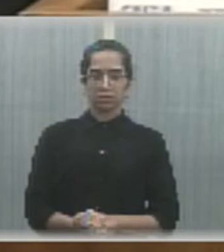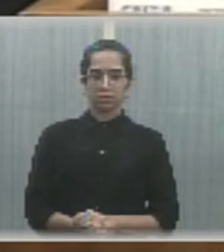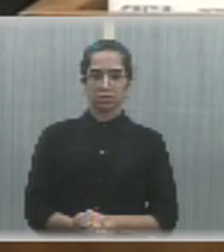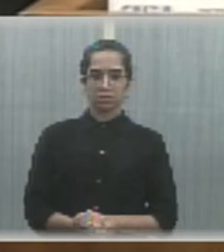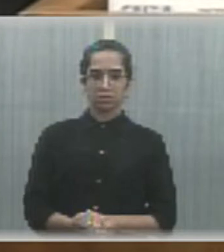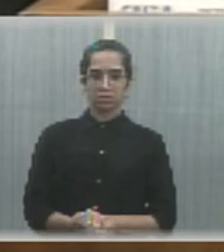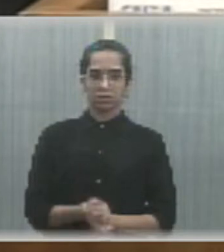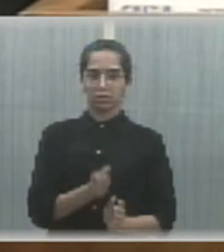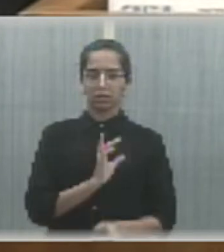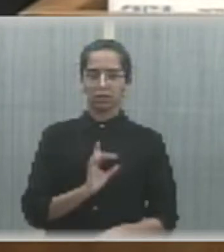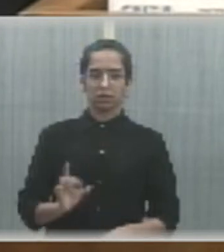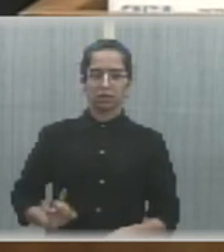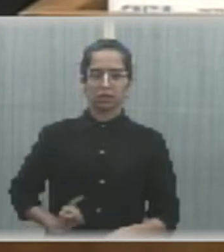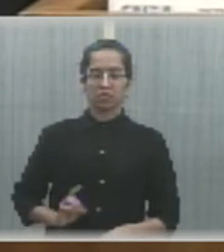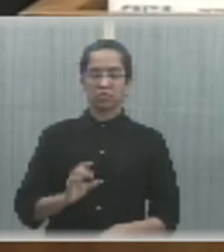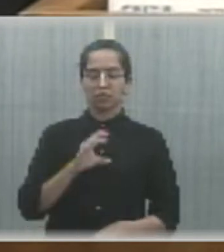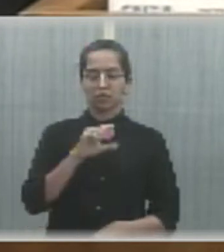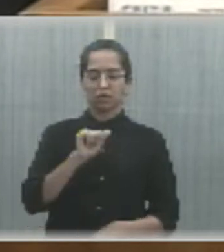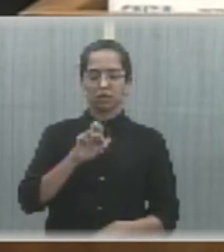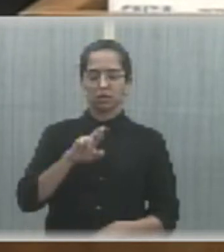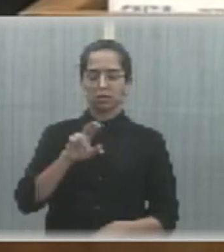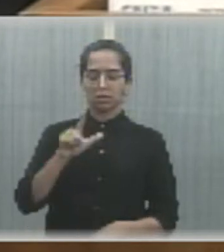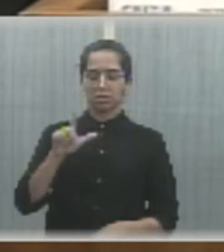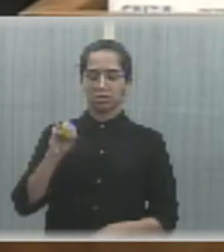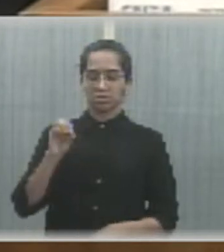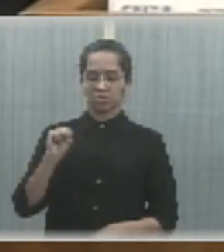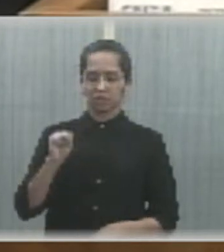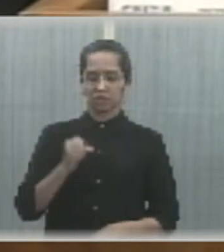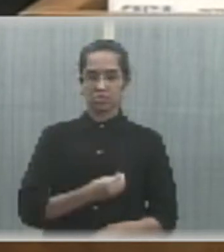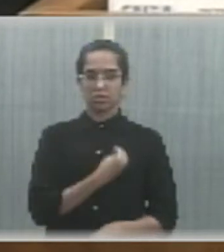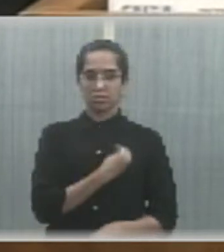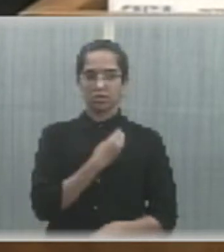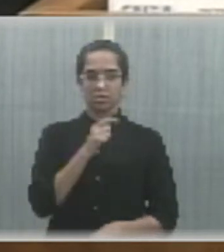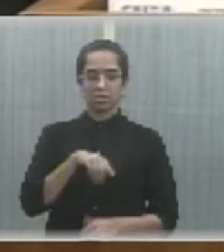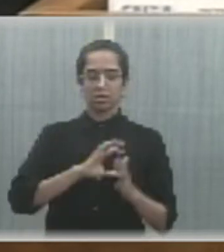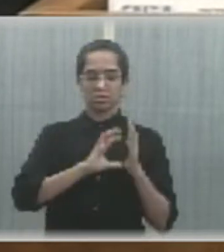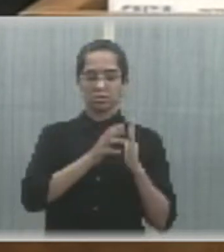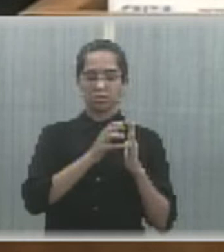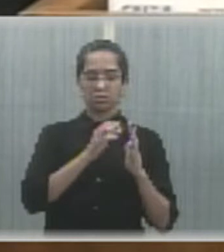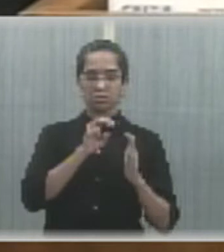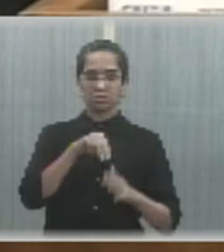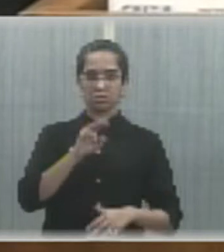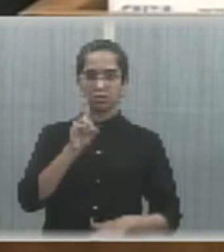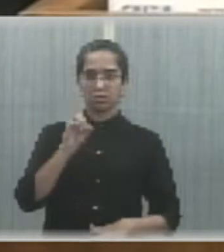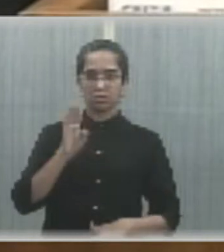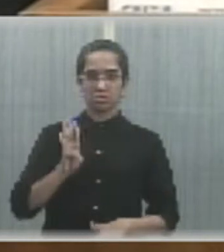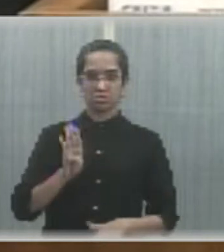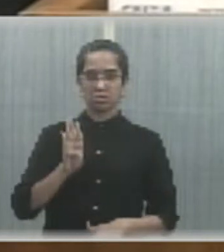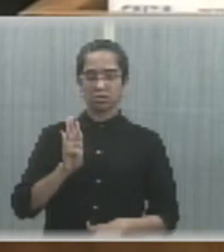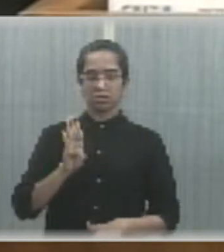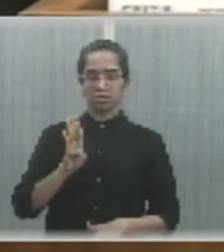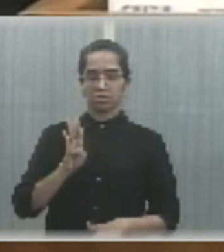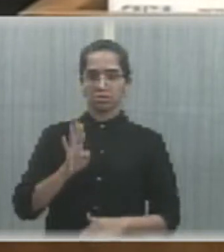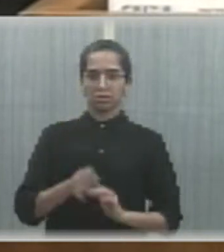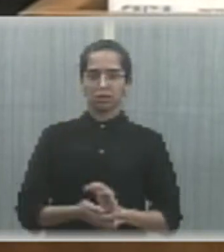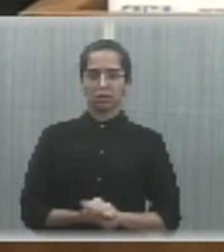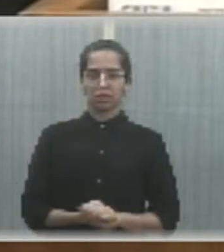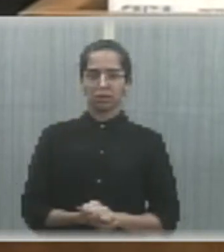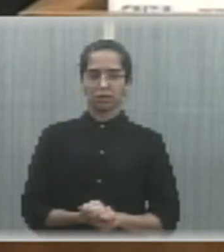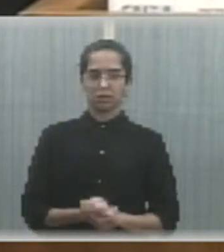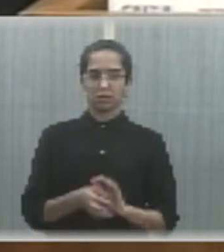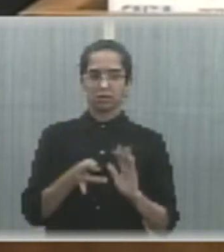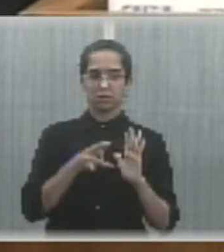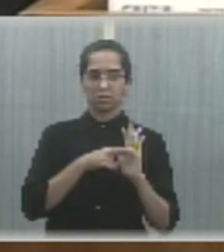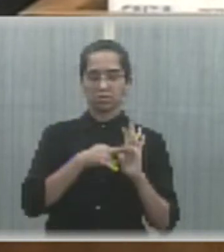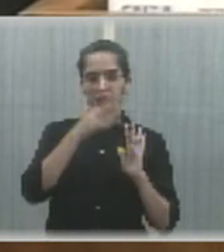Requerimento do senhor deputado Coronel Carlos Augusto, deputado estadual pelo Movimento Democrático Brasileiro, com assento nesta Casa Legislativa,